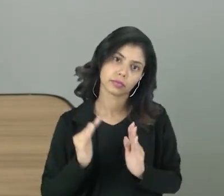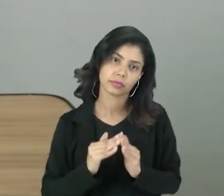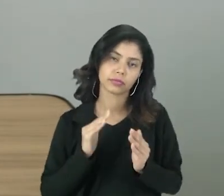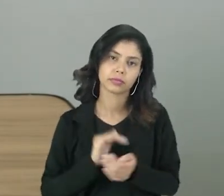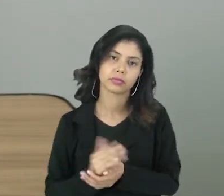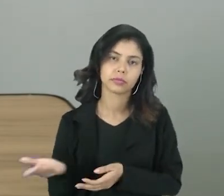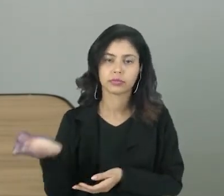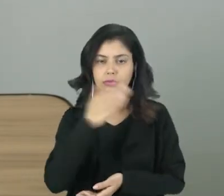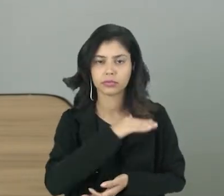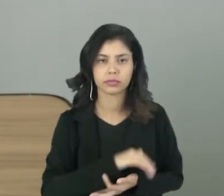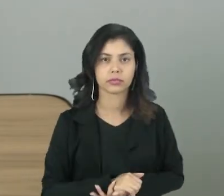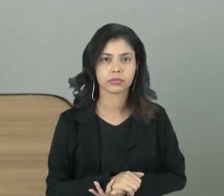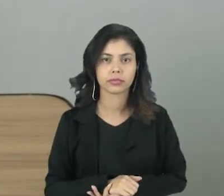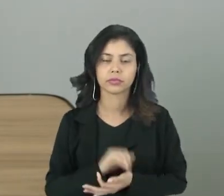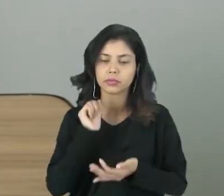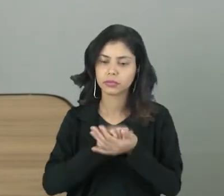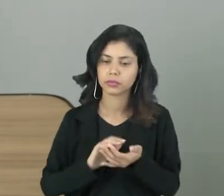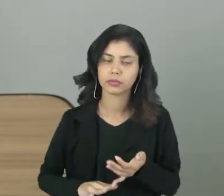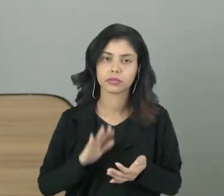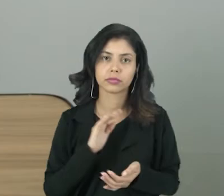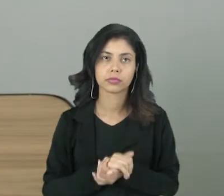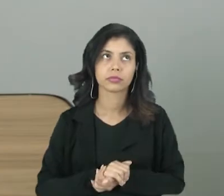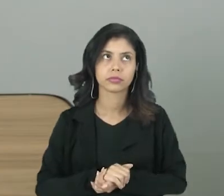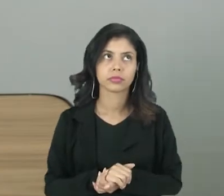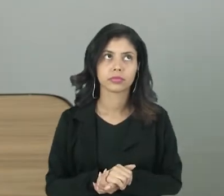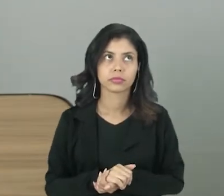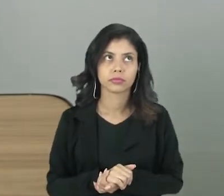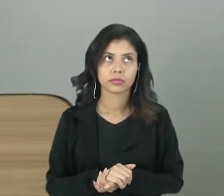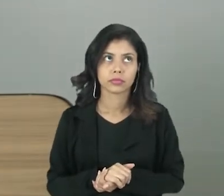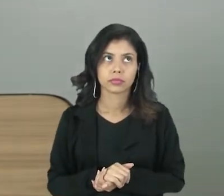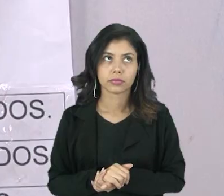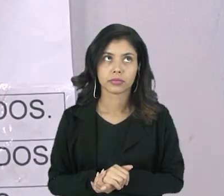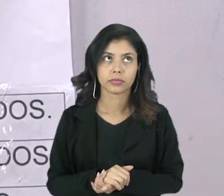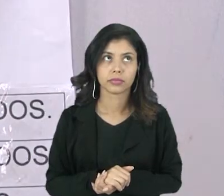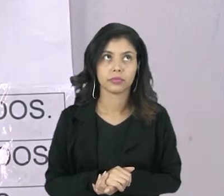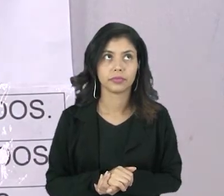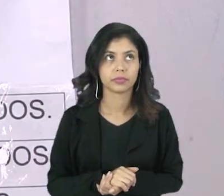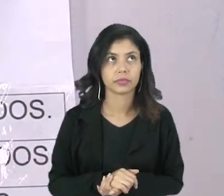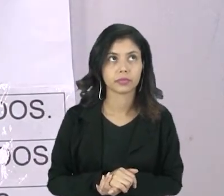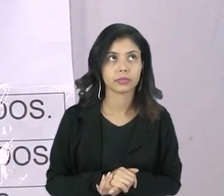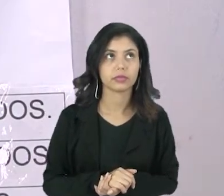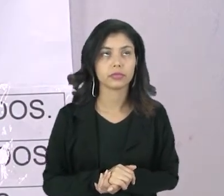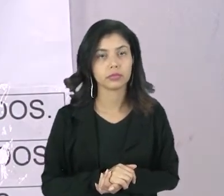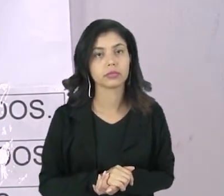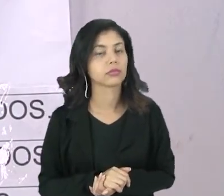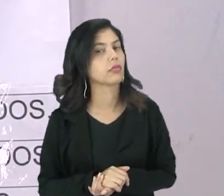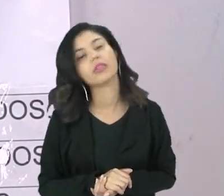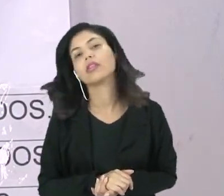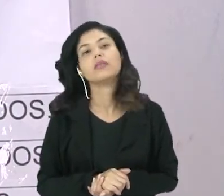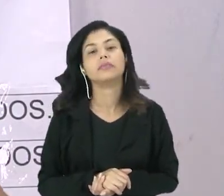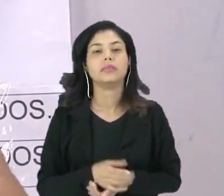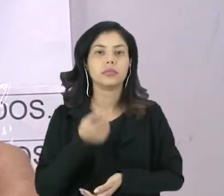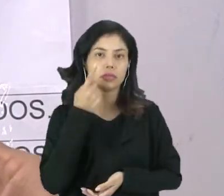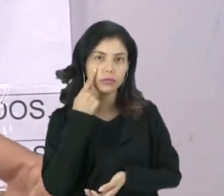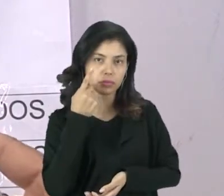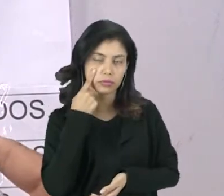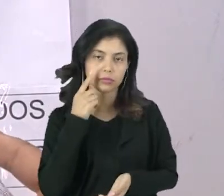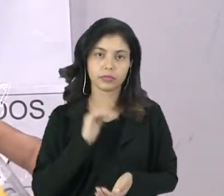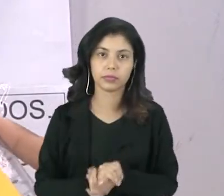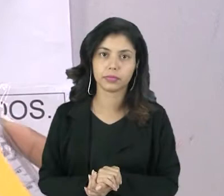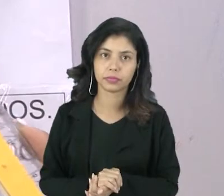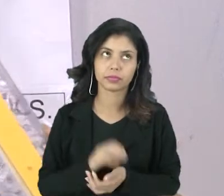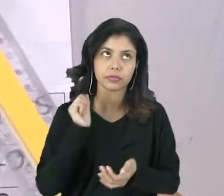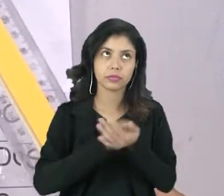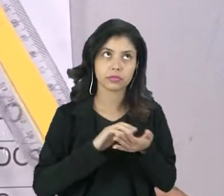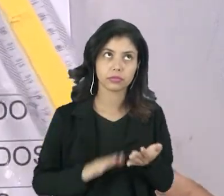então vamos lá para nossa atividade Olha o que diz a nossa atividade Observe